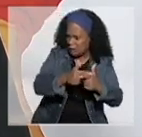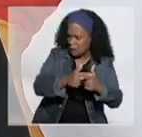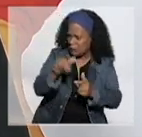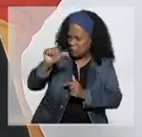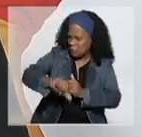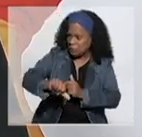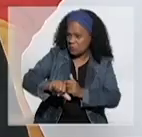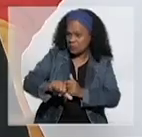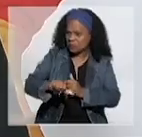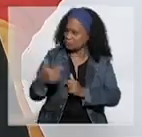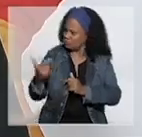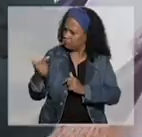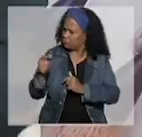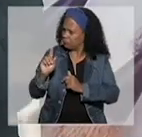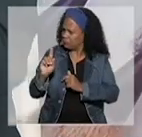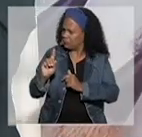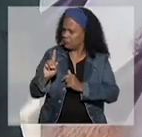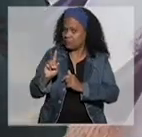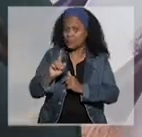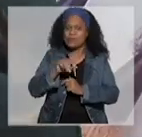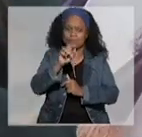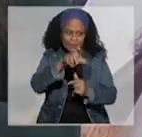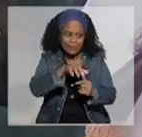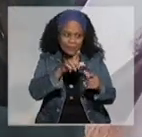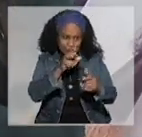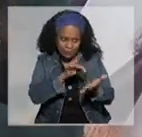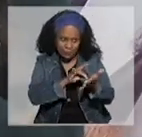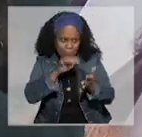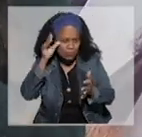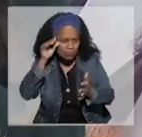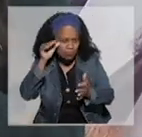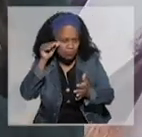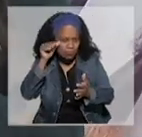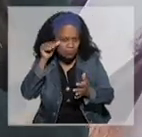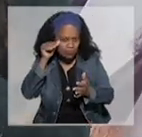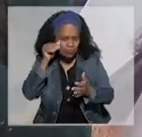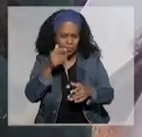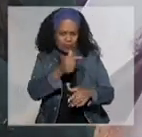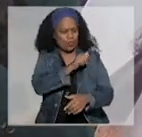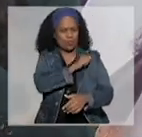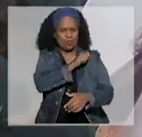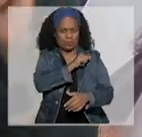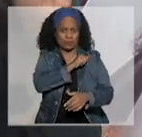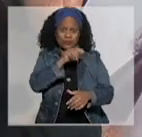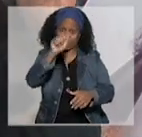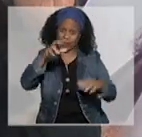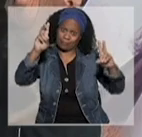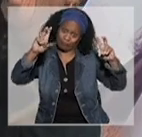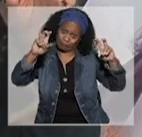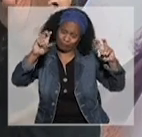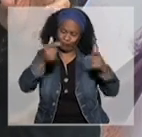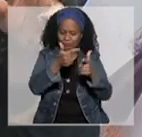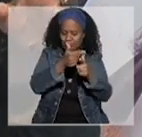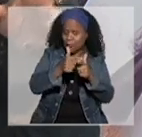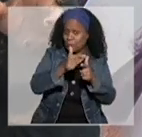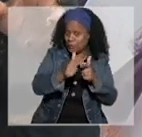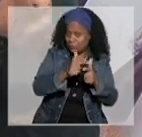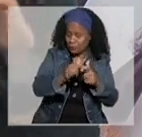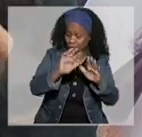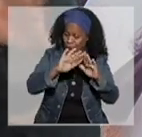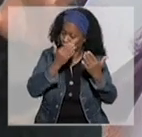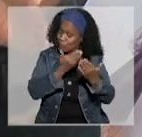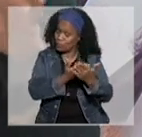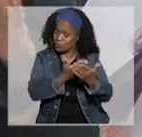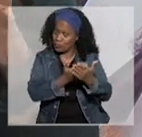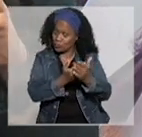dá trabalho na aula tal. E mas eu falava, geralmente, isso é uma curiosidade, uma coisa bem interessante. O aluno que é problema, vamos dizer assim,